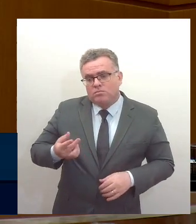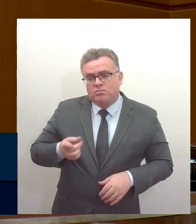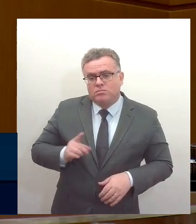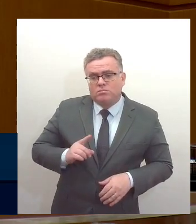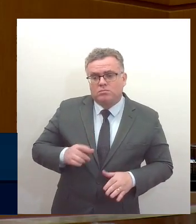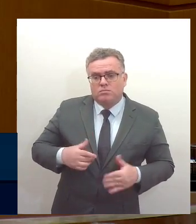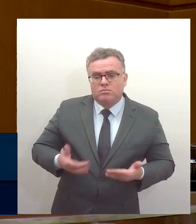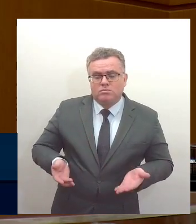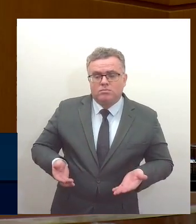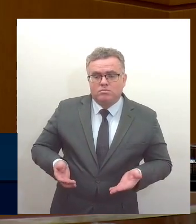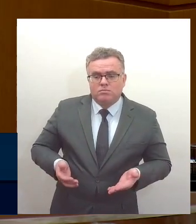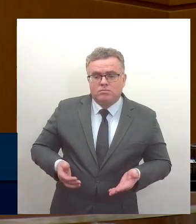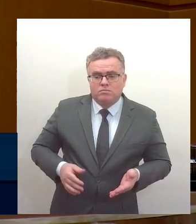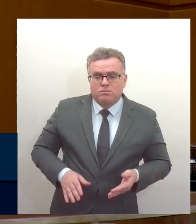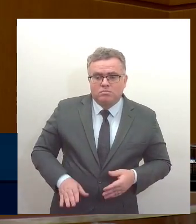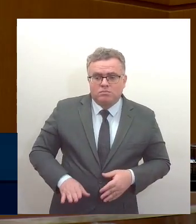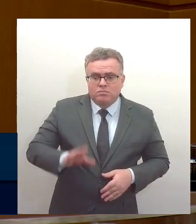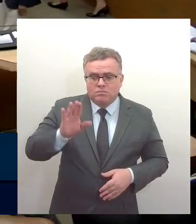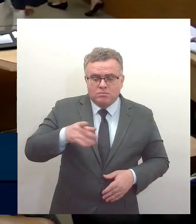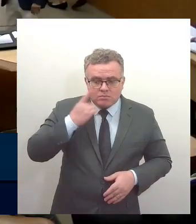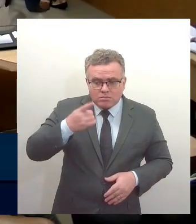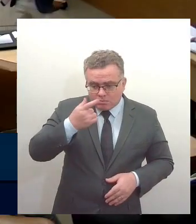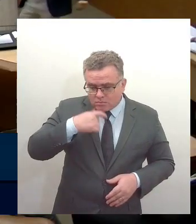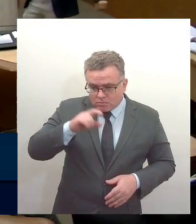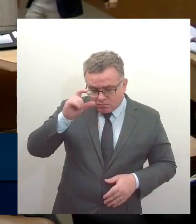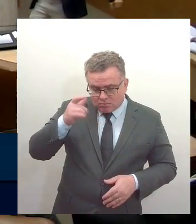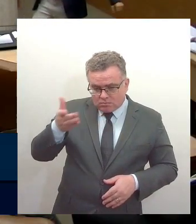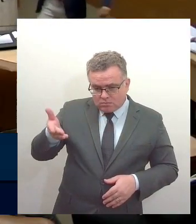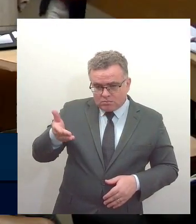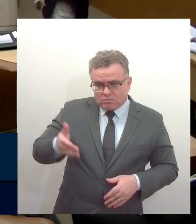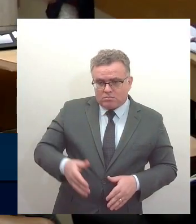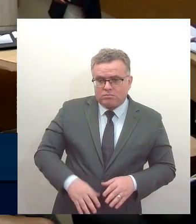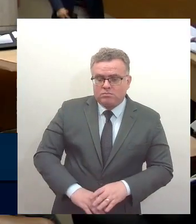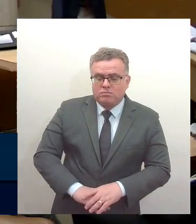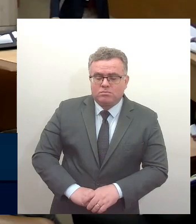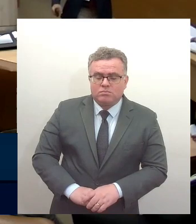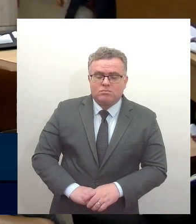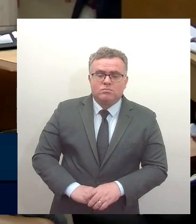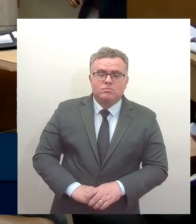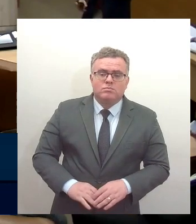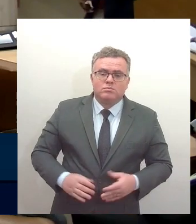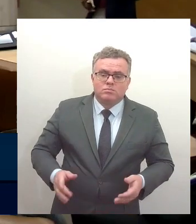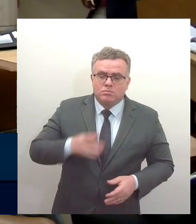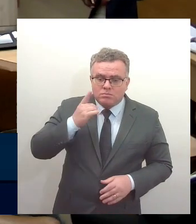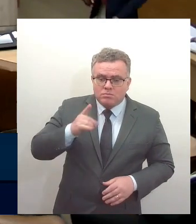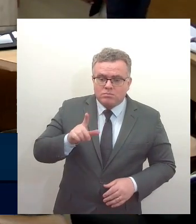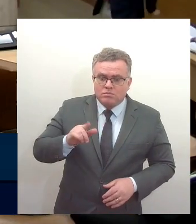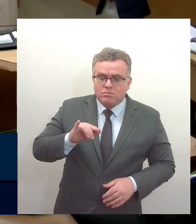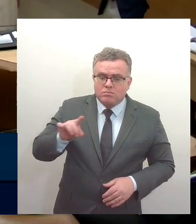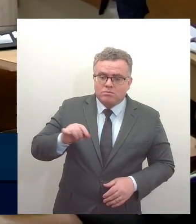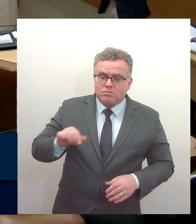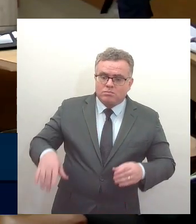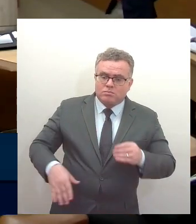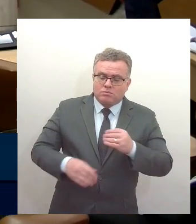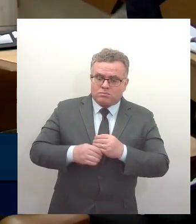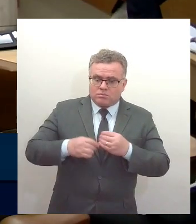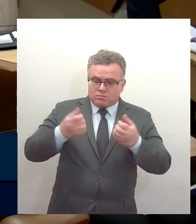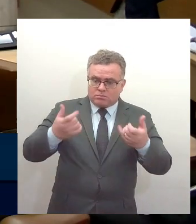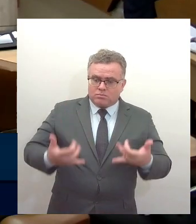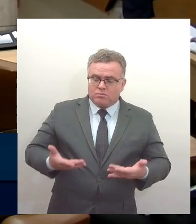George. Deputado Luizão, somando também com o pronunciamento de Vossa Excelência, lógico